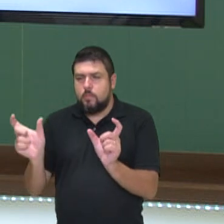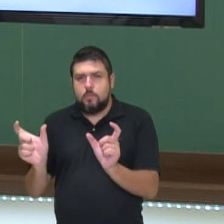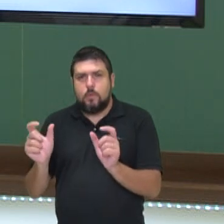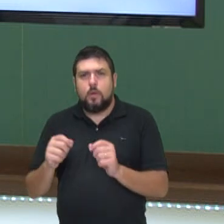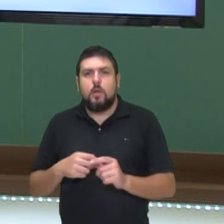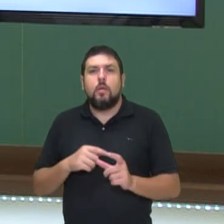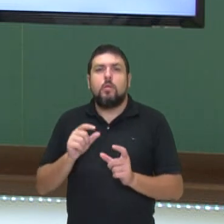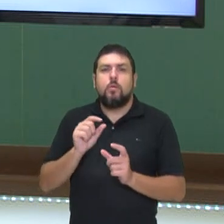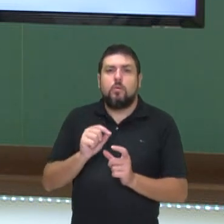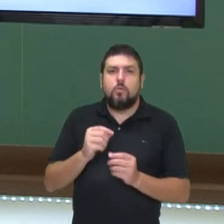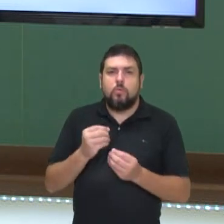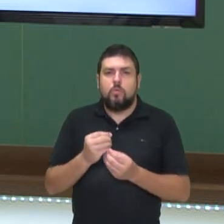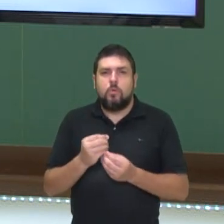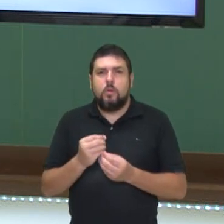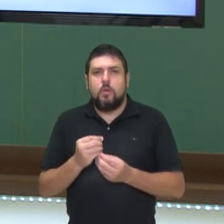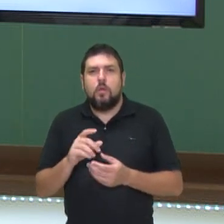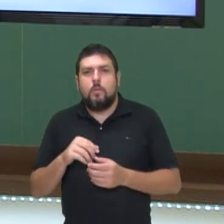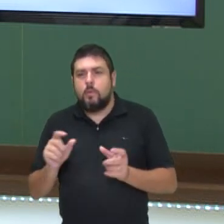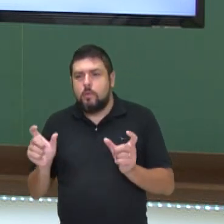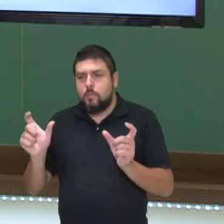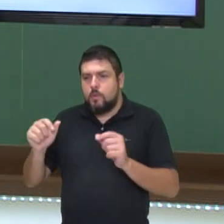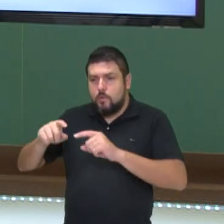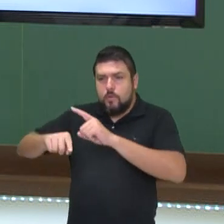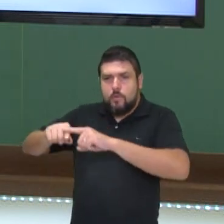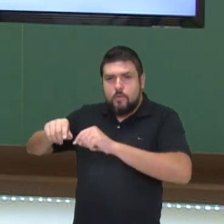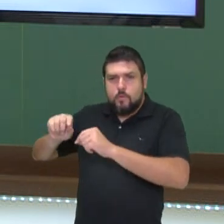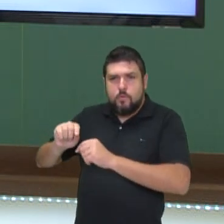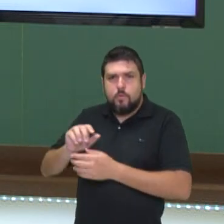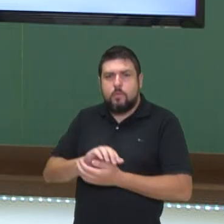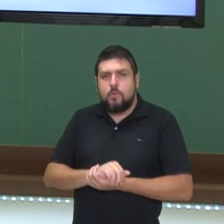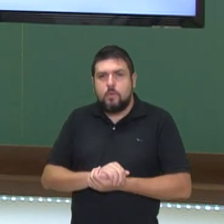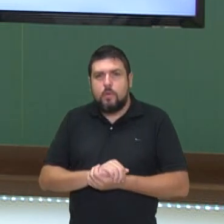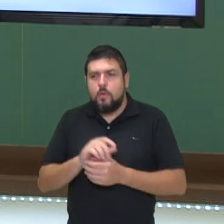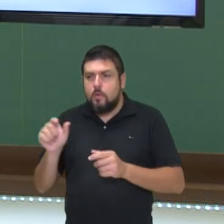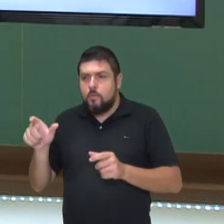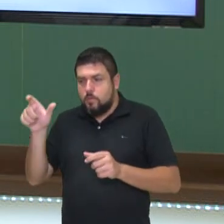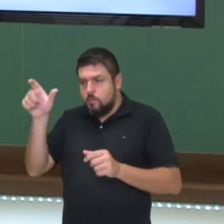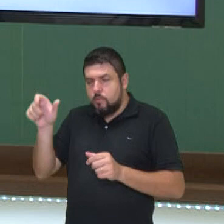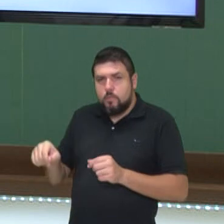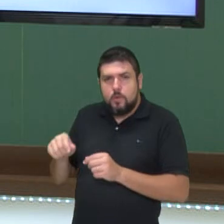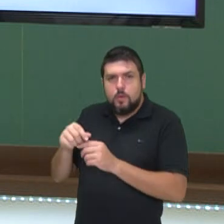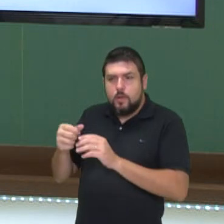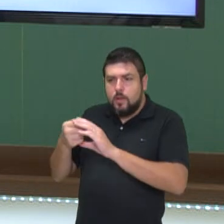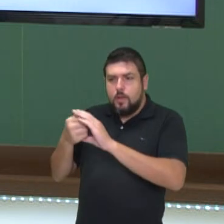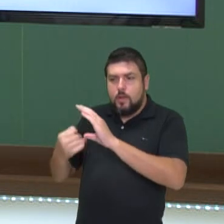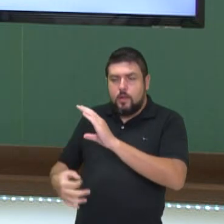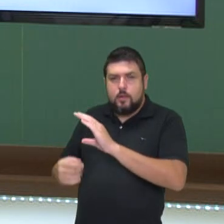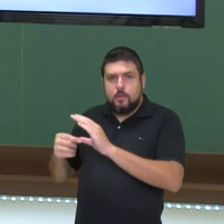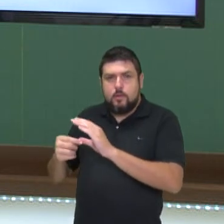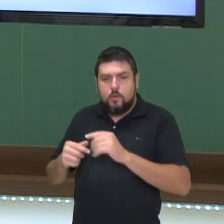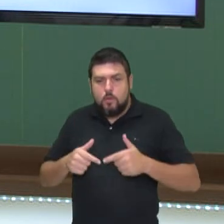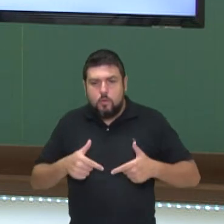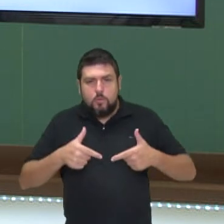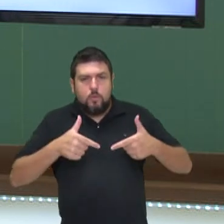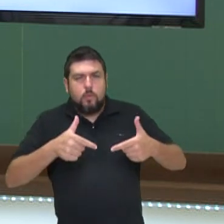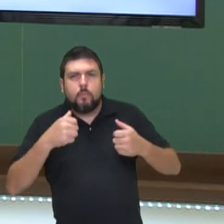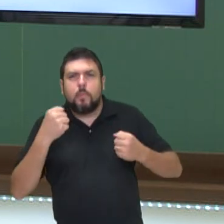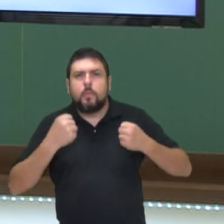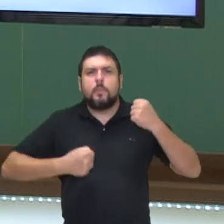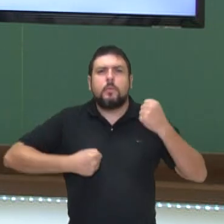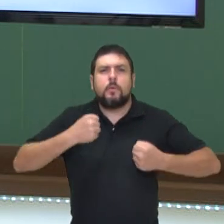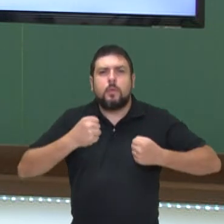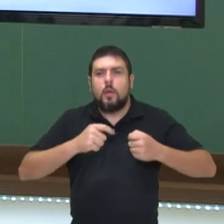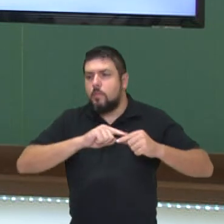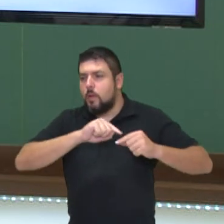do objeto, não. Predicativo do sujeito, né? Nosso sujeito homem. E o verbo percorrer como núcleo. Então, nós